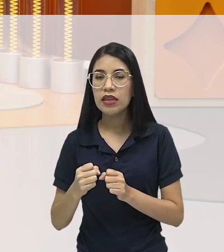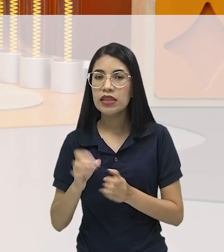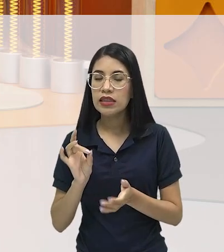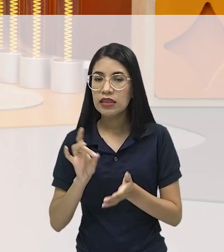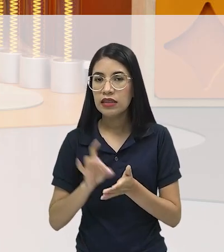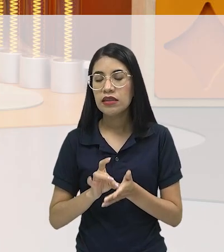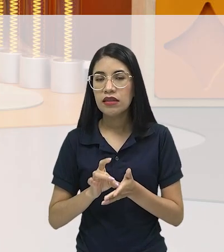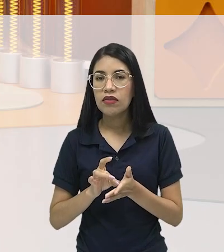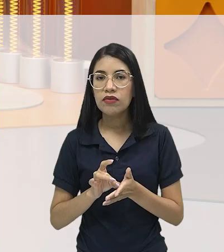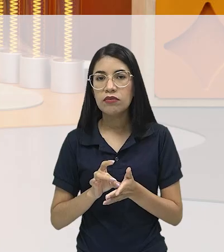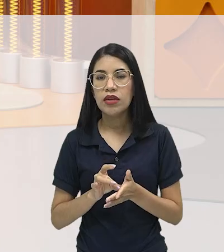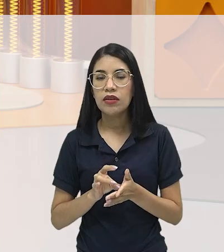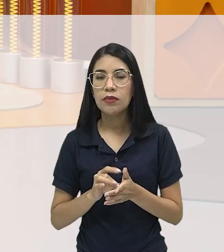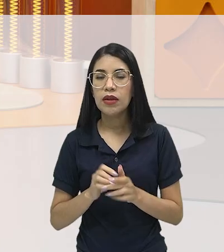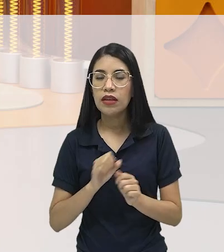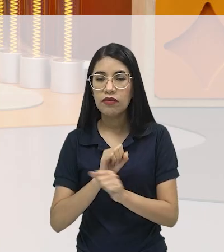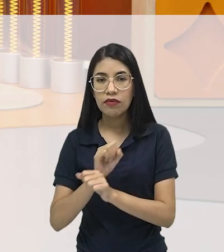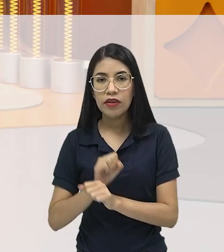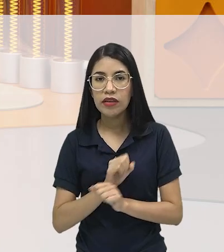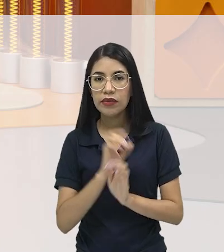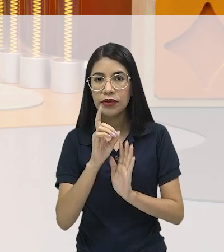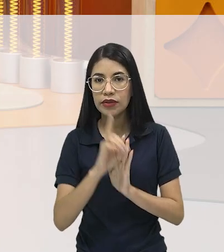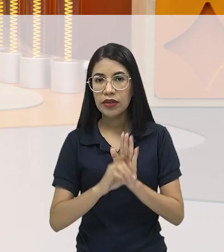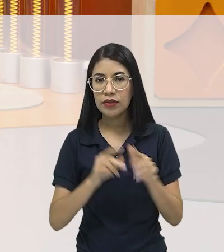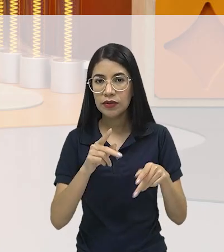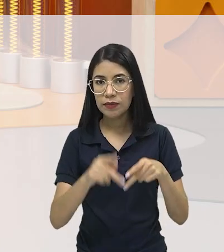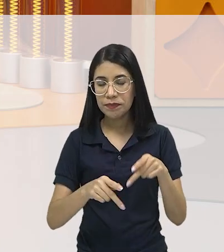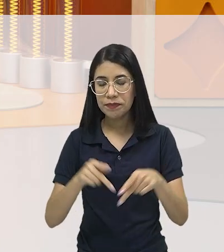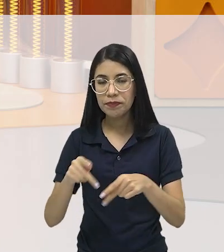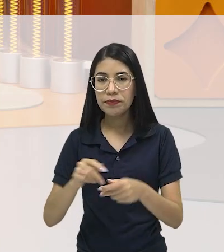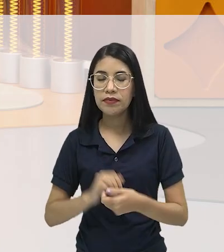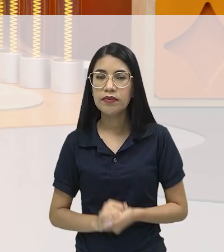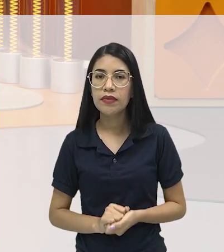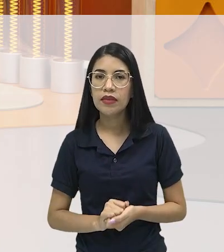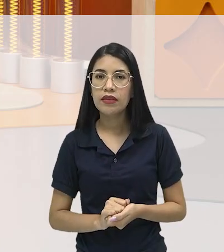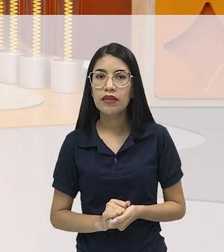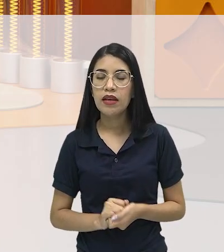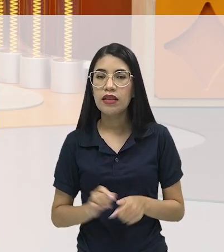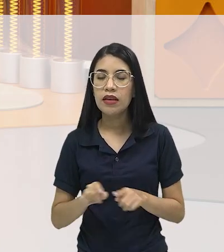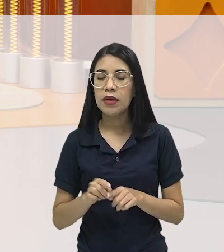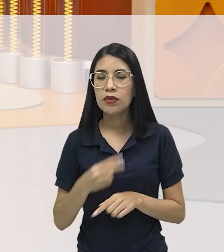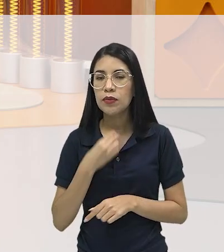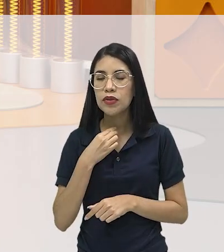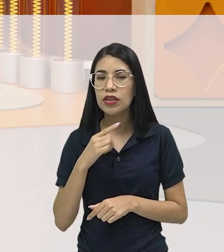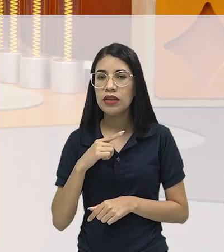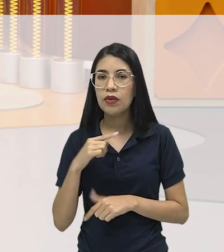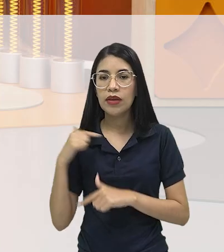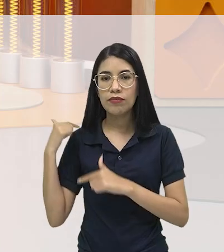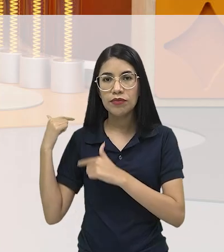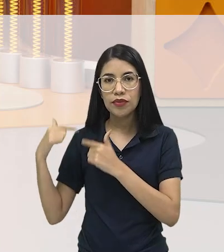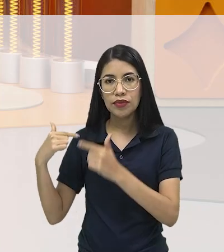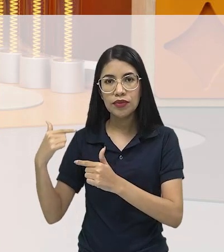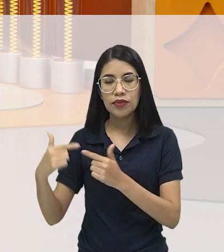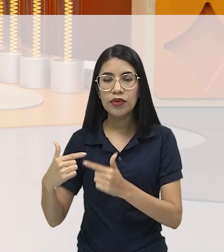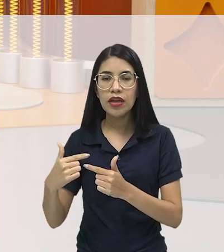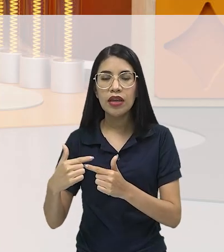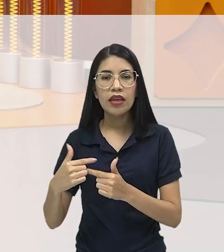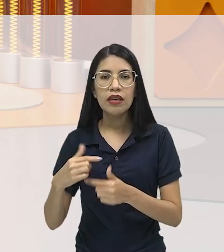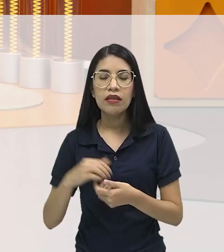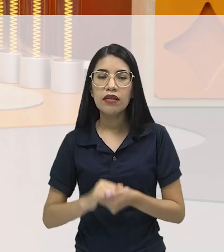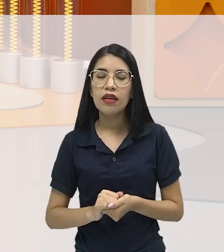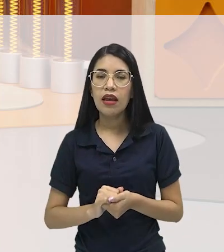para defender os direitos do povo. Era isso que ele acreditava. E que não tinha que haver essa hereditariedade do direito divino dos reis, dos